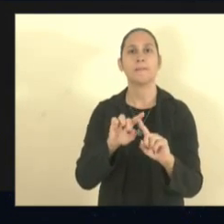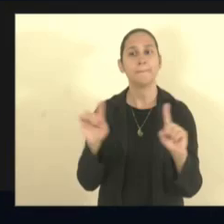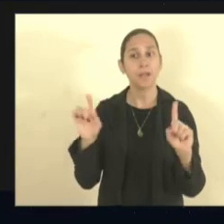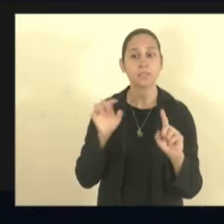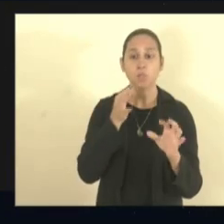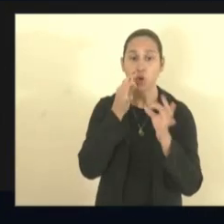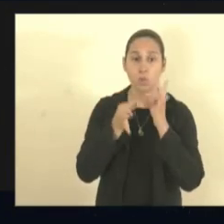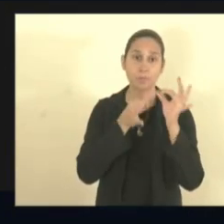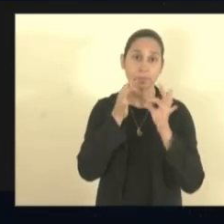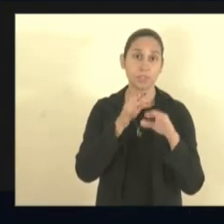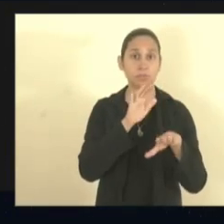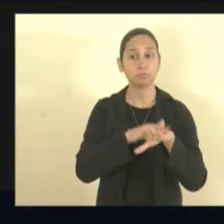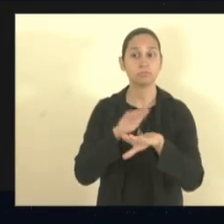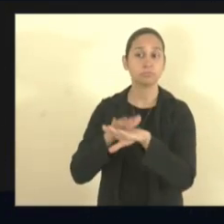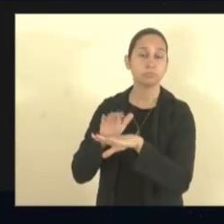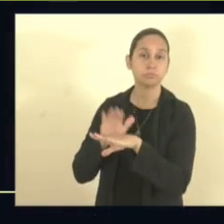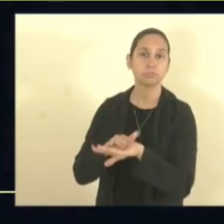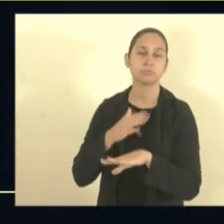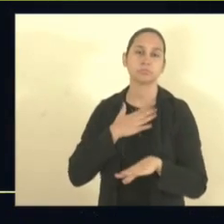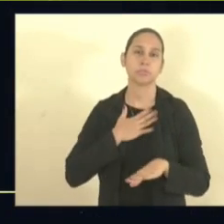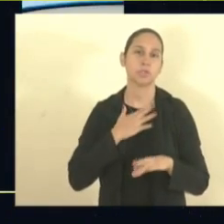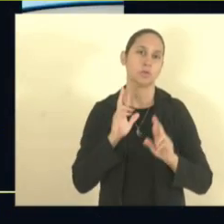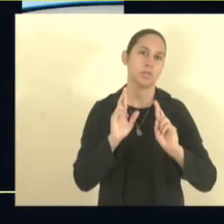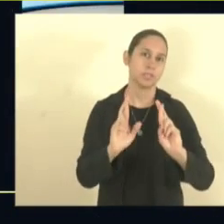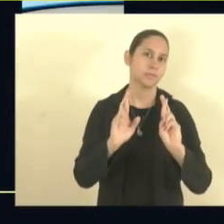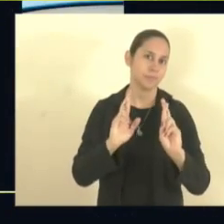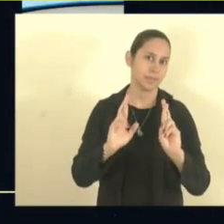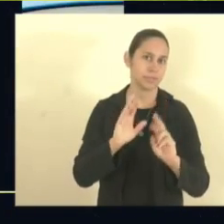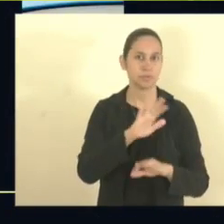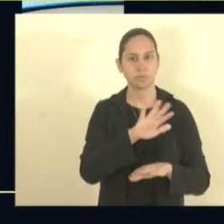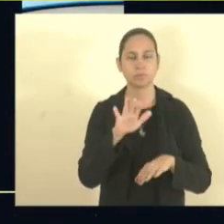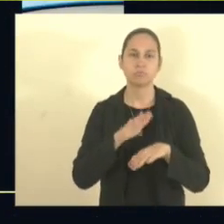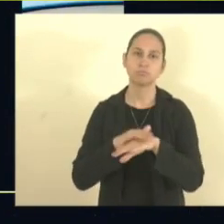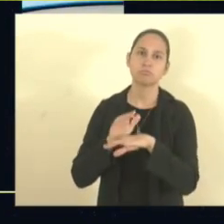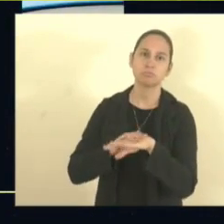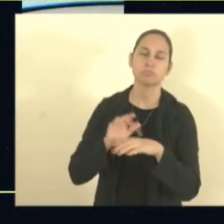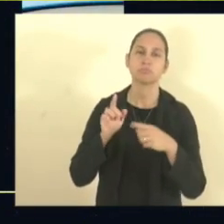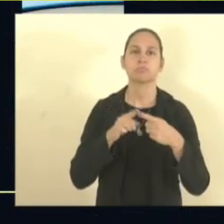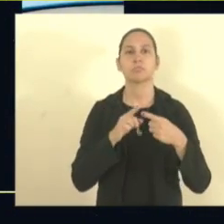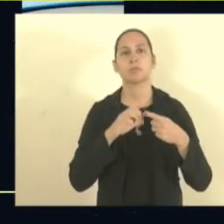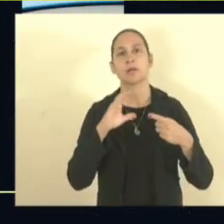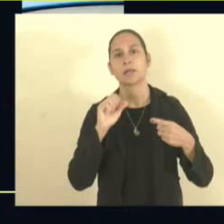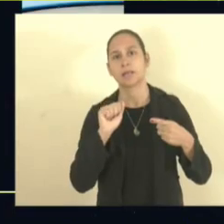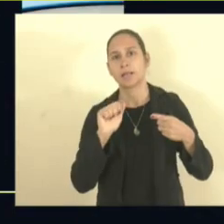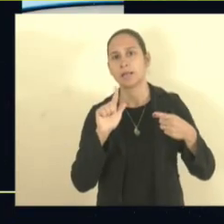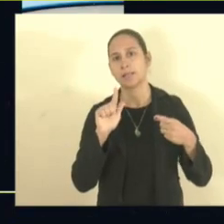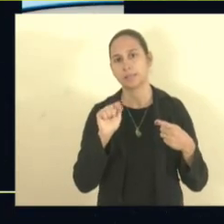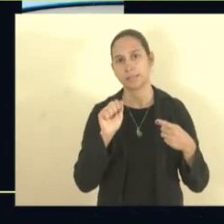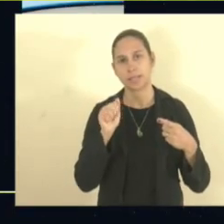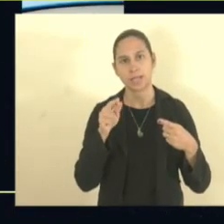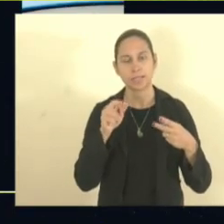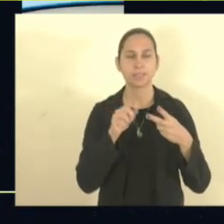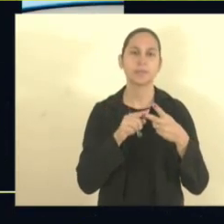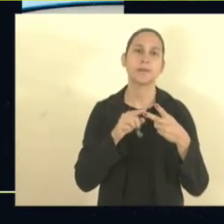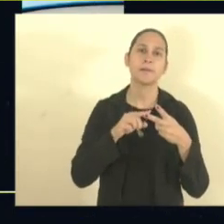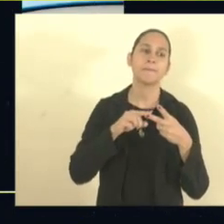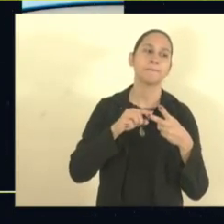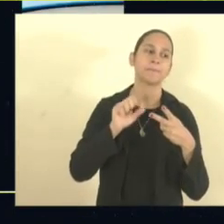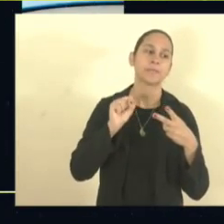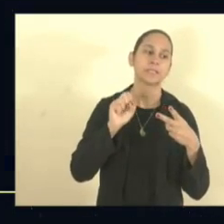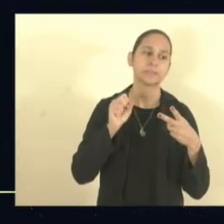colega deputado, eu respeito. Respeito a posição do Calegari, respeito a posição do Meneghelli, respeito a do Coronel